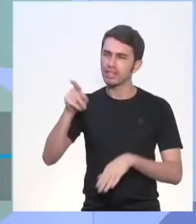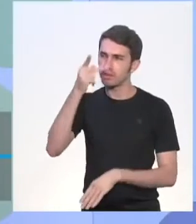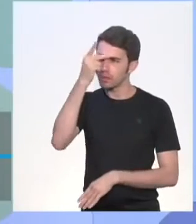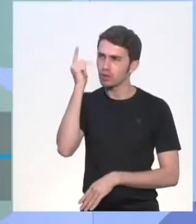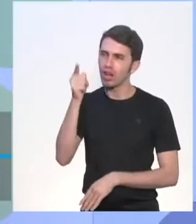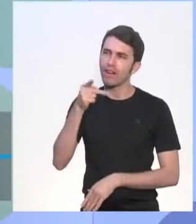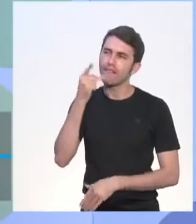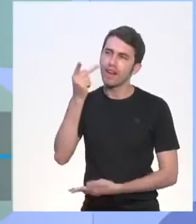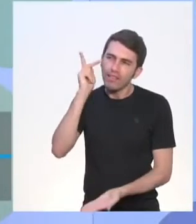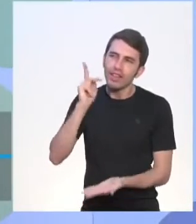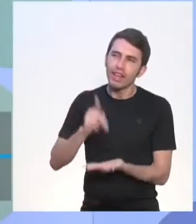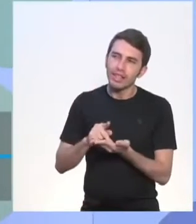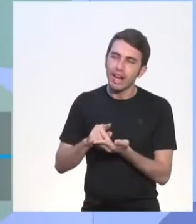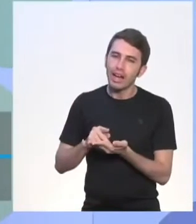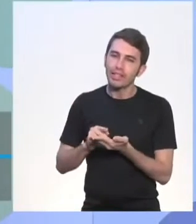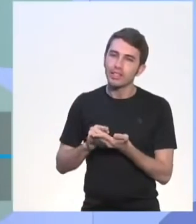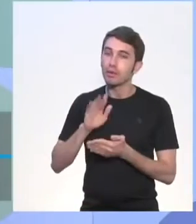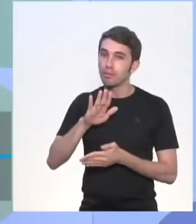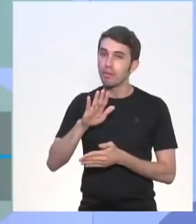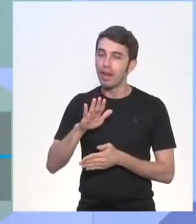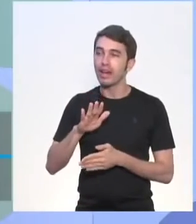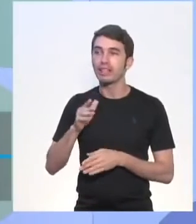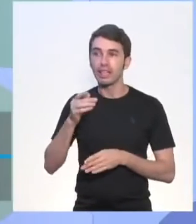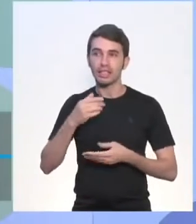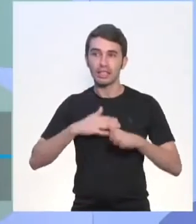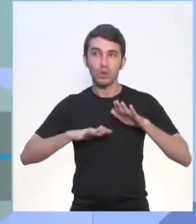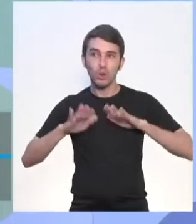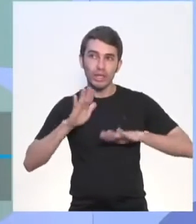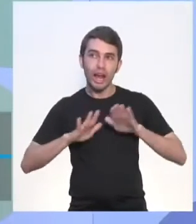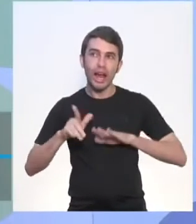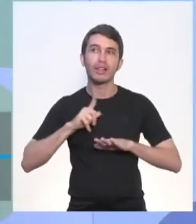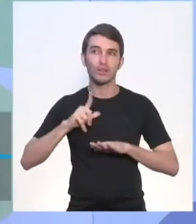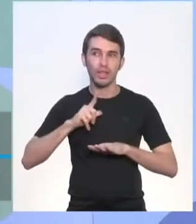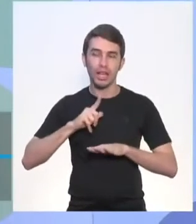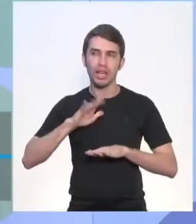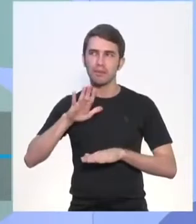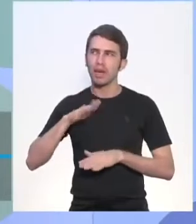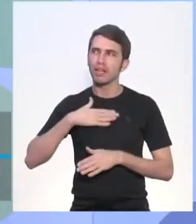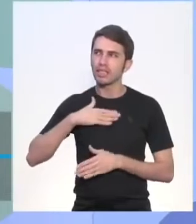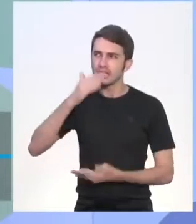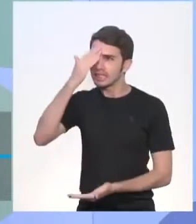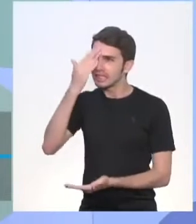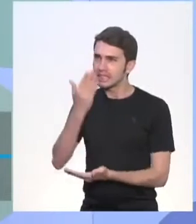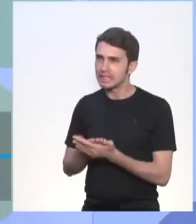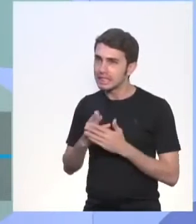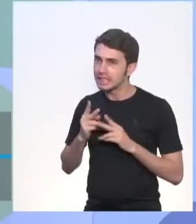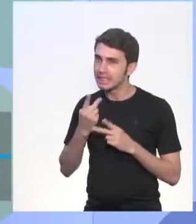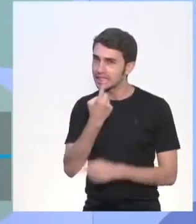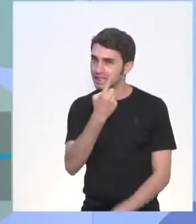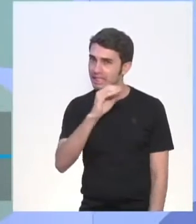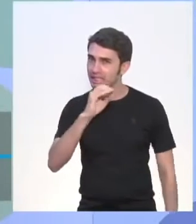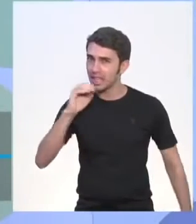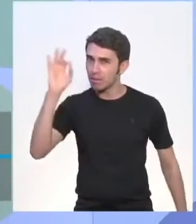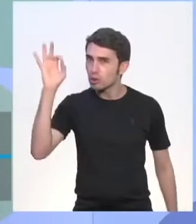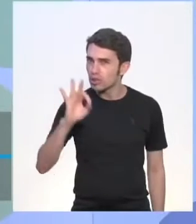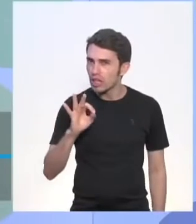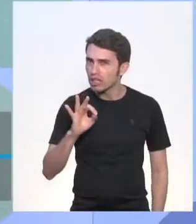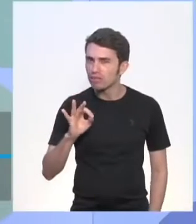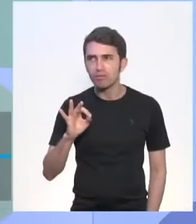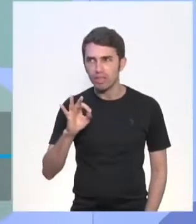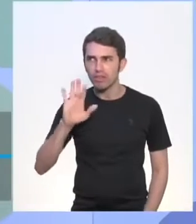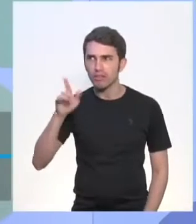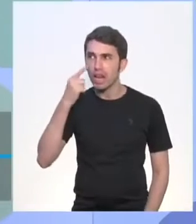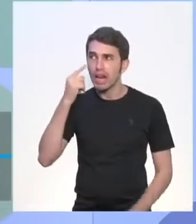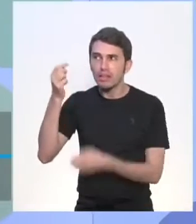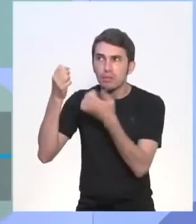fala com muita prudência, que é bem coerente, não confia exatamente só na primeira leitura. Vai apurar,